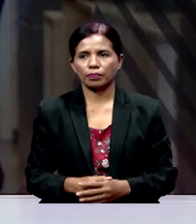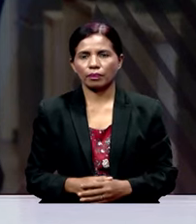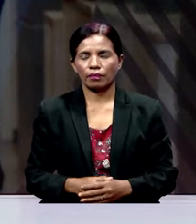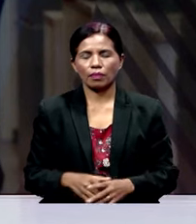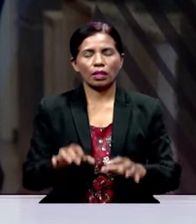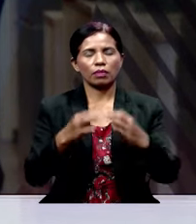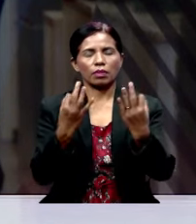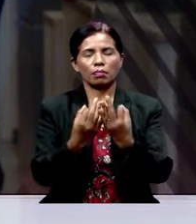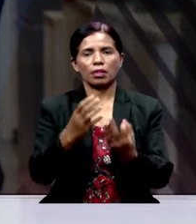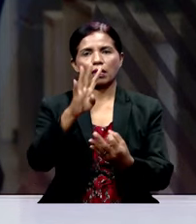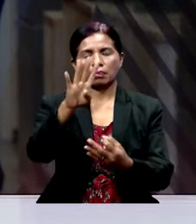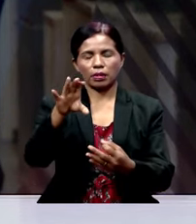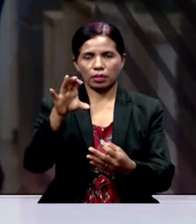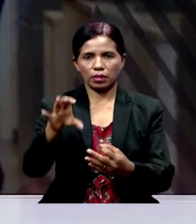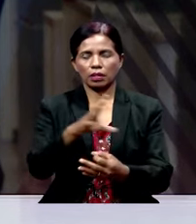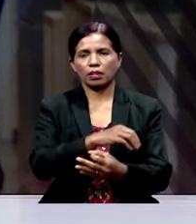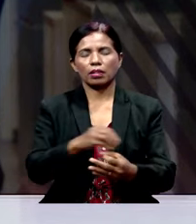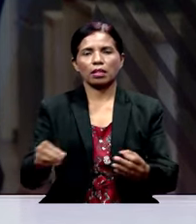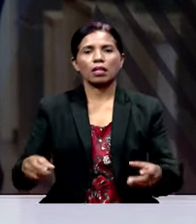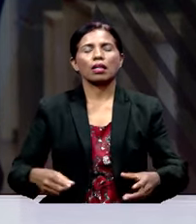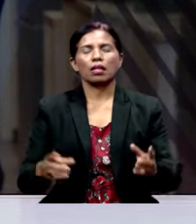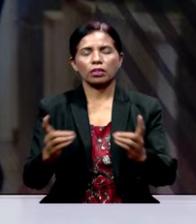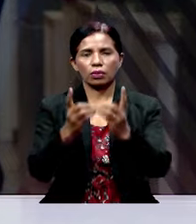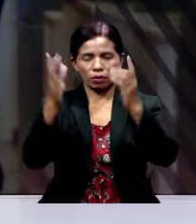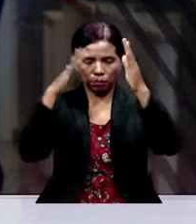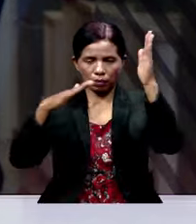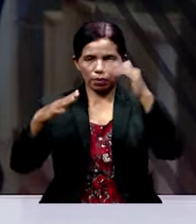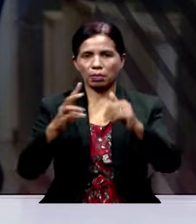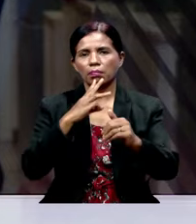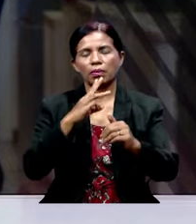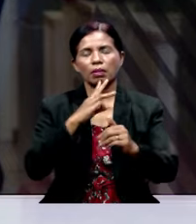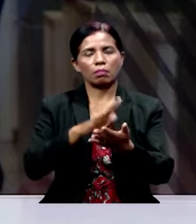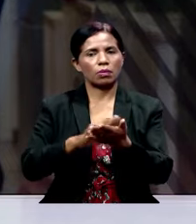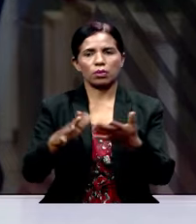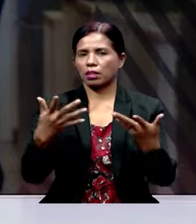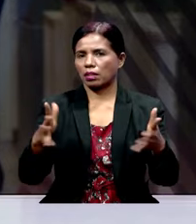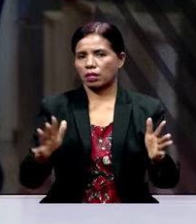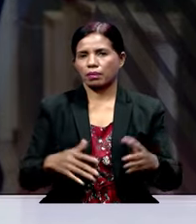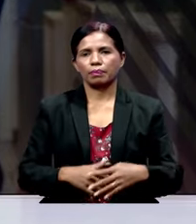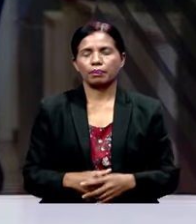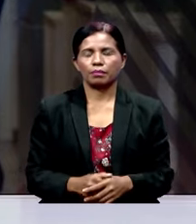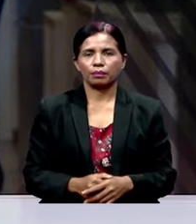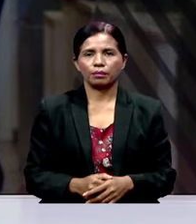Uma cá em Atos Atressem, aquela cá em centro, enfrenta problema, falta bemos.